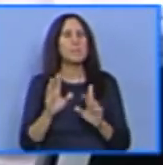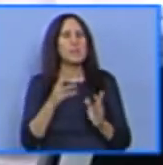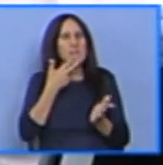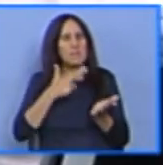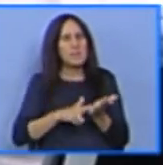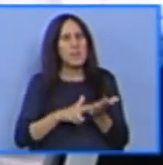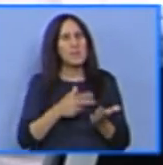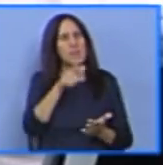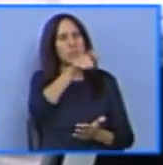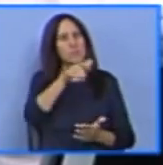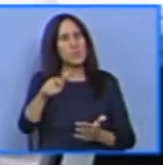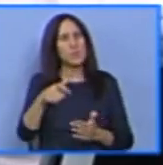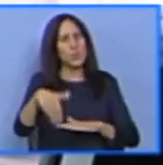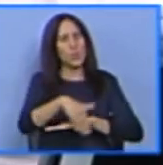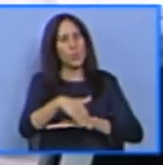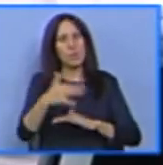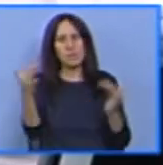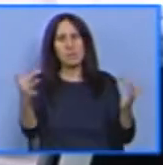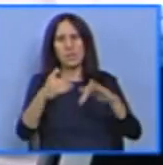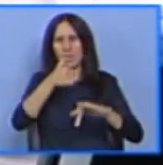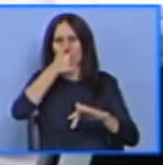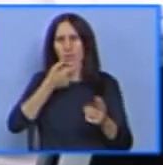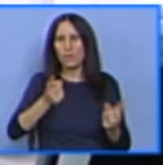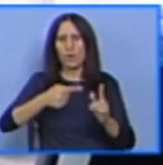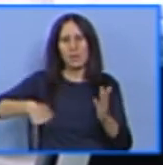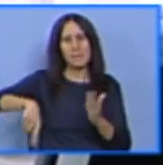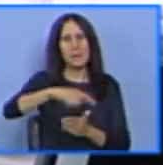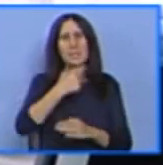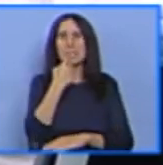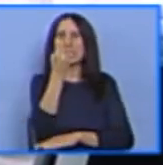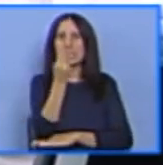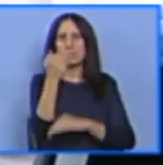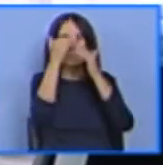verdade é que as pessoas voltaram a encher as ruas, as praças, a imagem peregrina